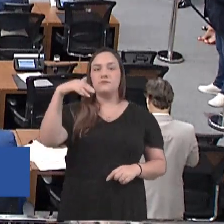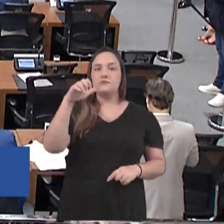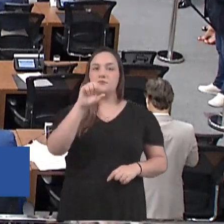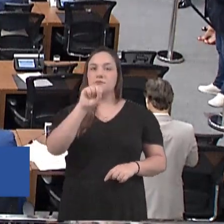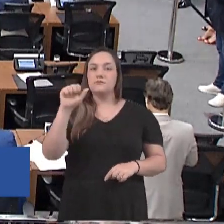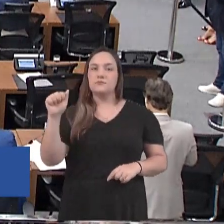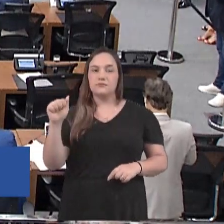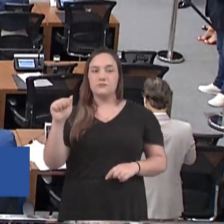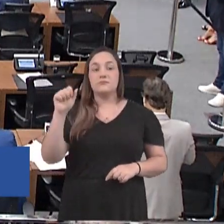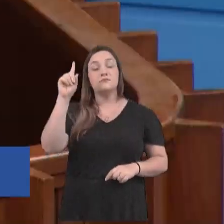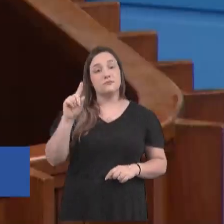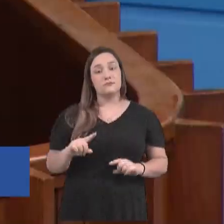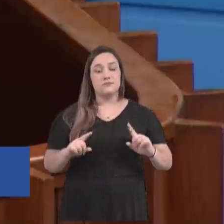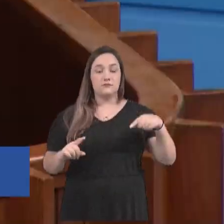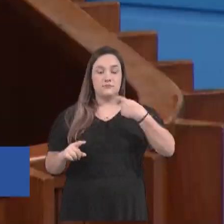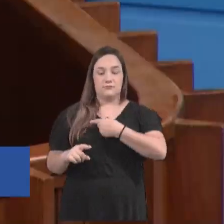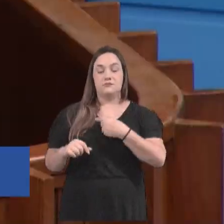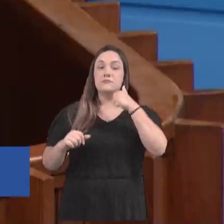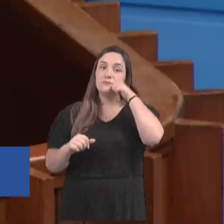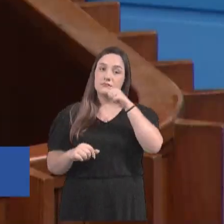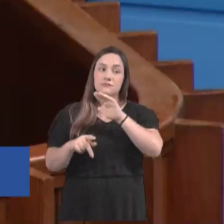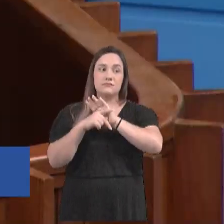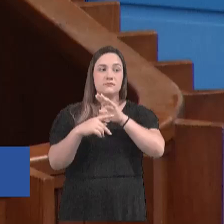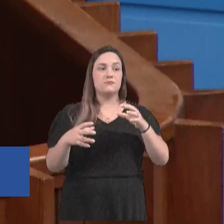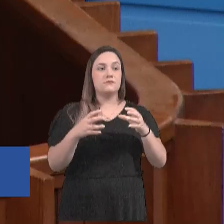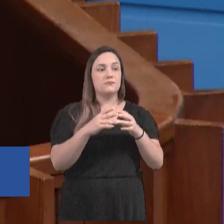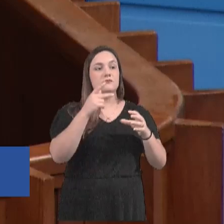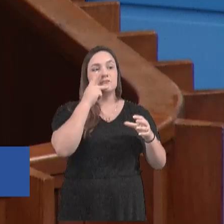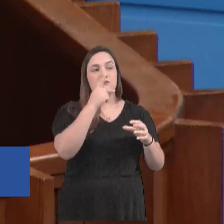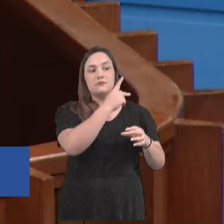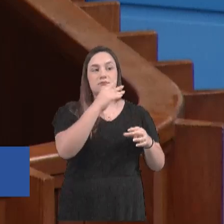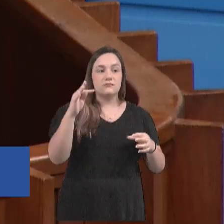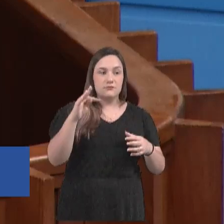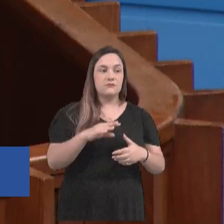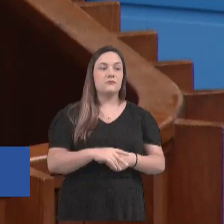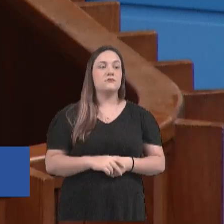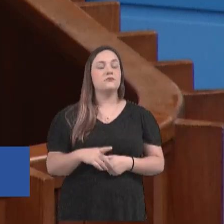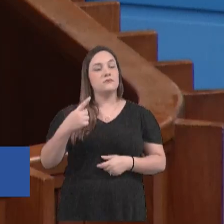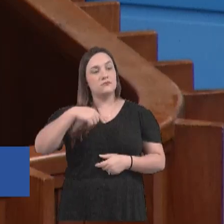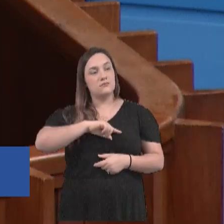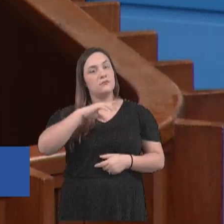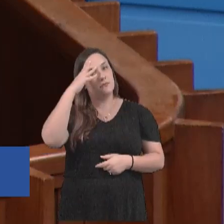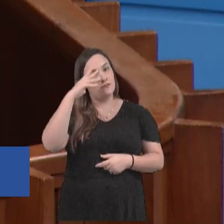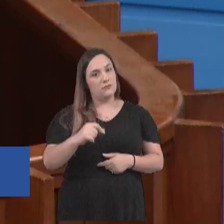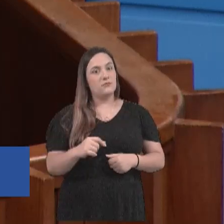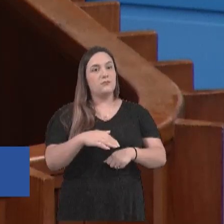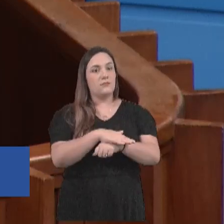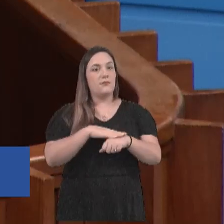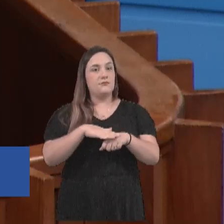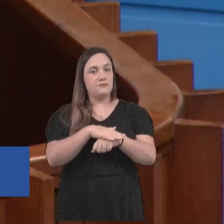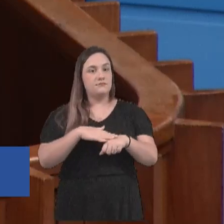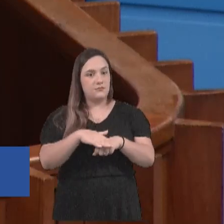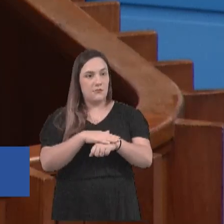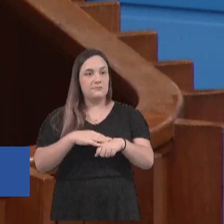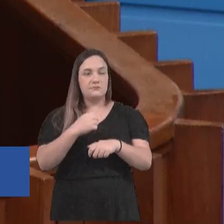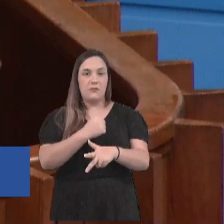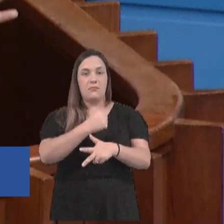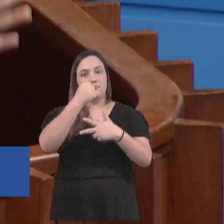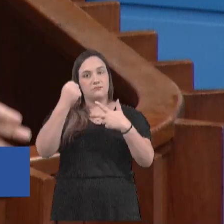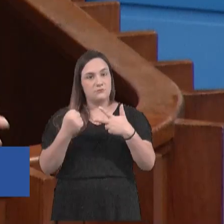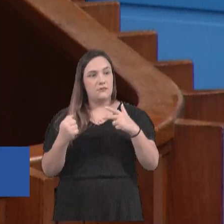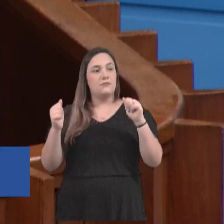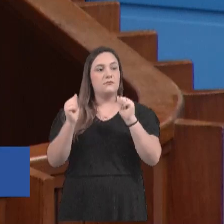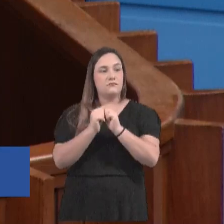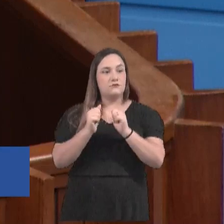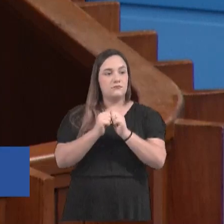Ricardi, nós, mulheres da bancada do PT, nós imediatamente decidimos que nós iríamos conversar com todos os poderes, junto com